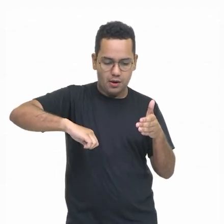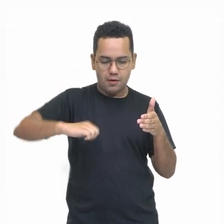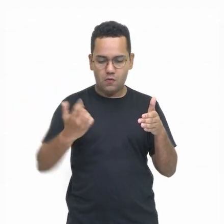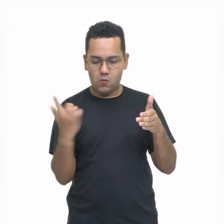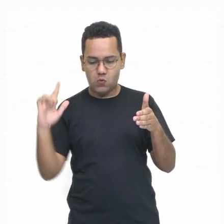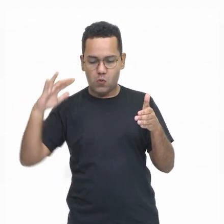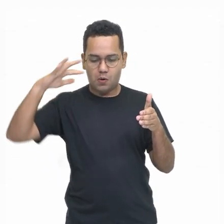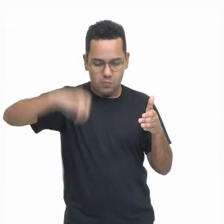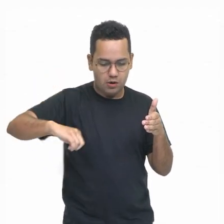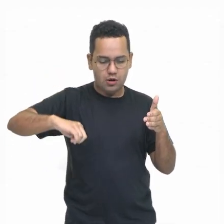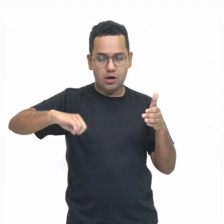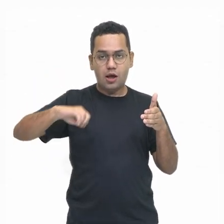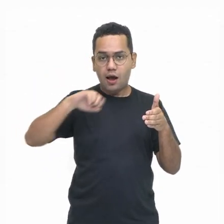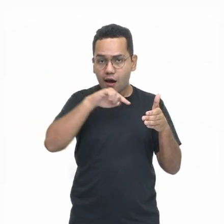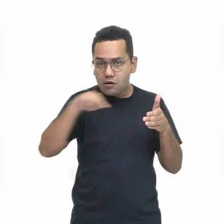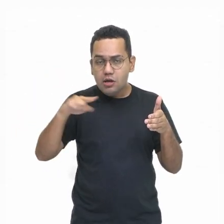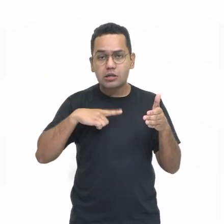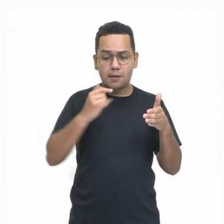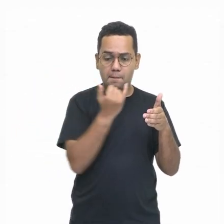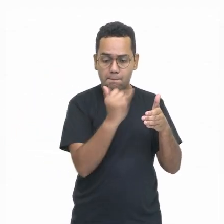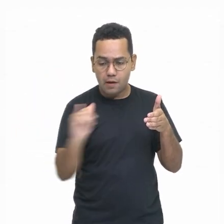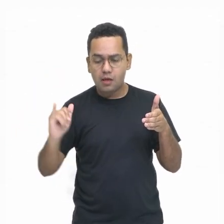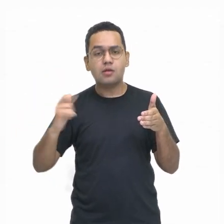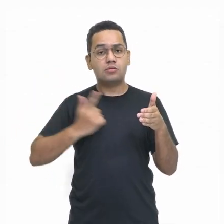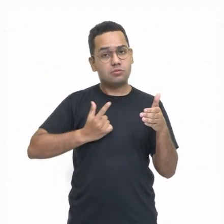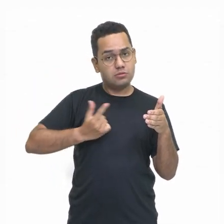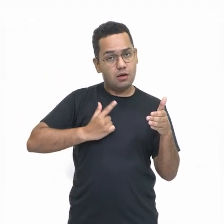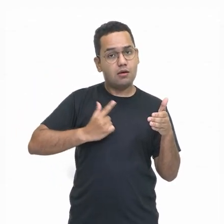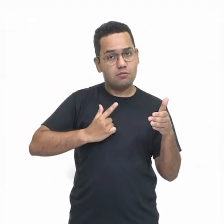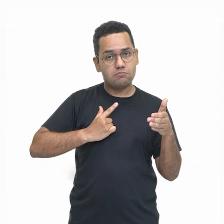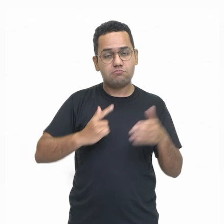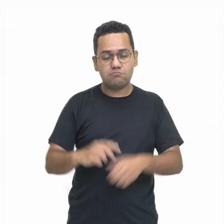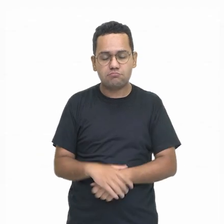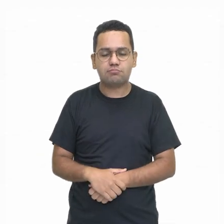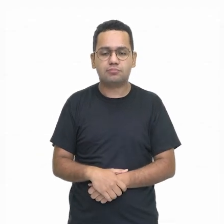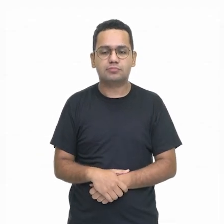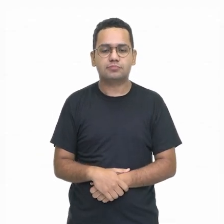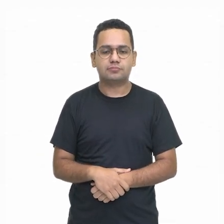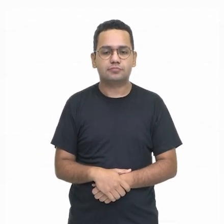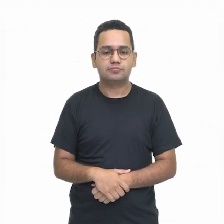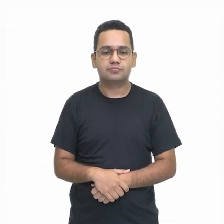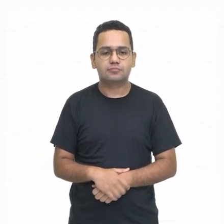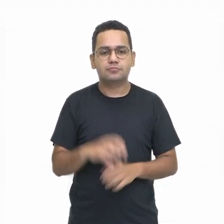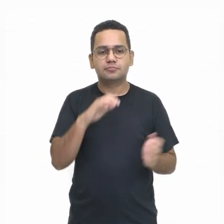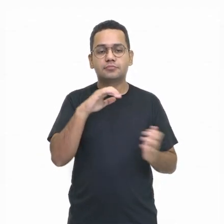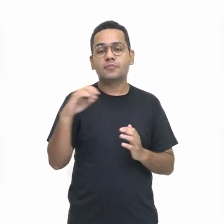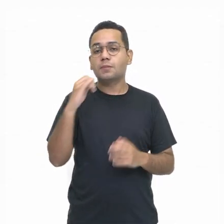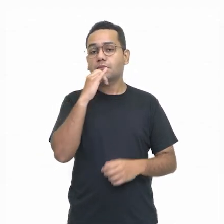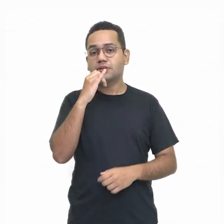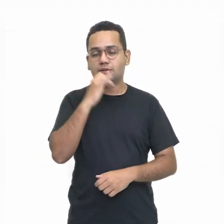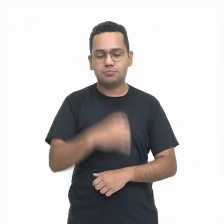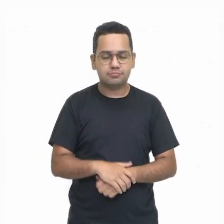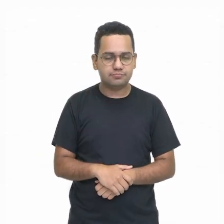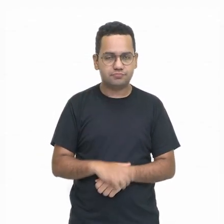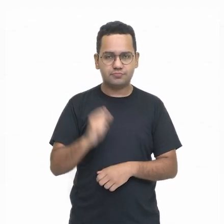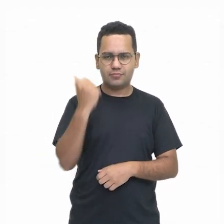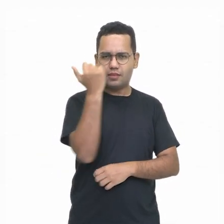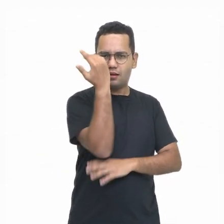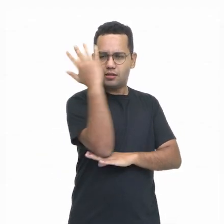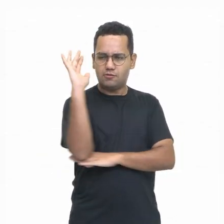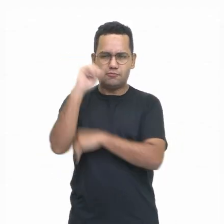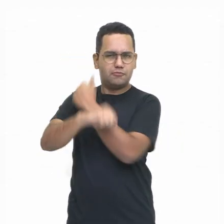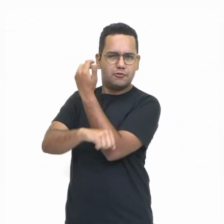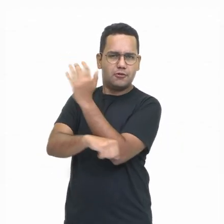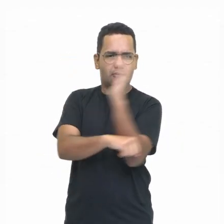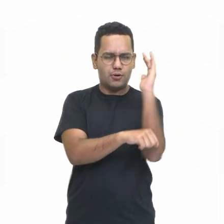que um ser vivo se alimenta de outro. Então, quando você está lá caminhando na floresta, em que todos